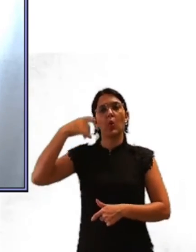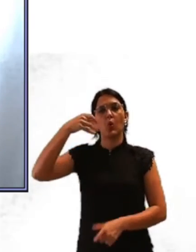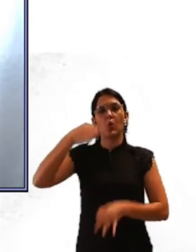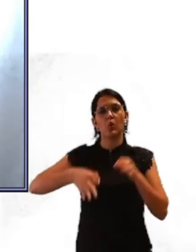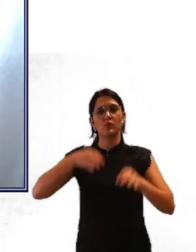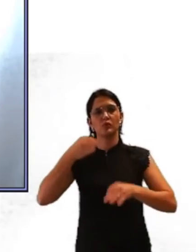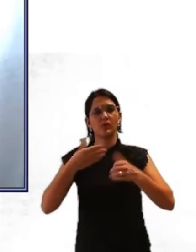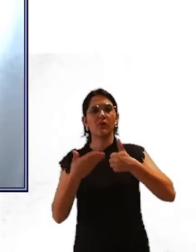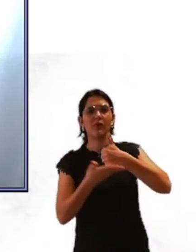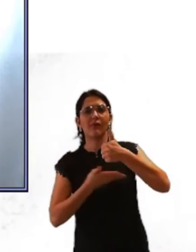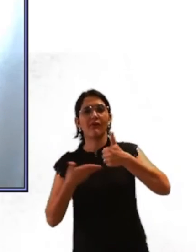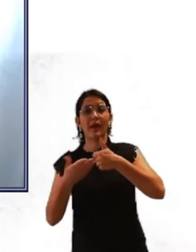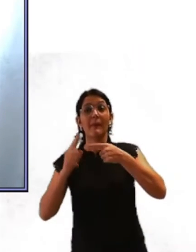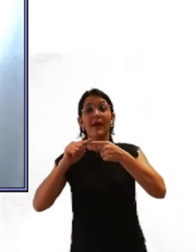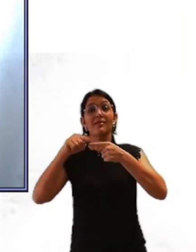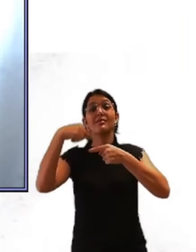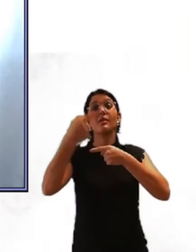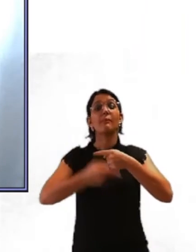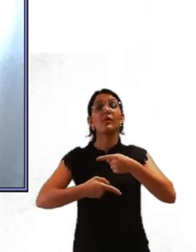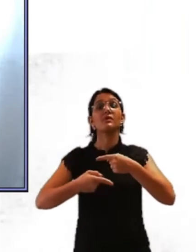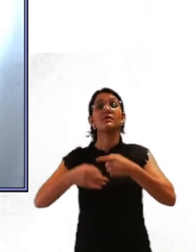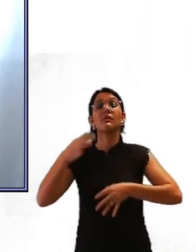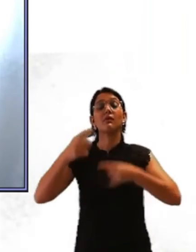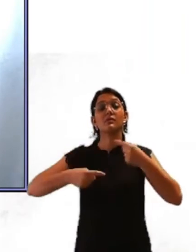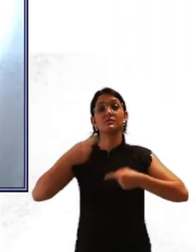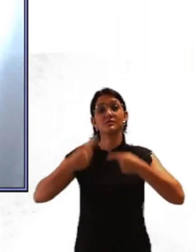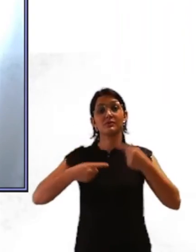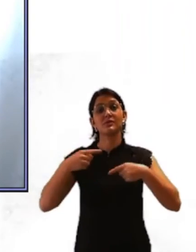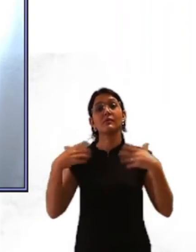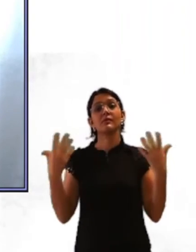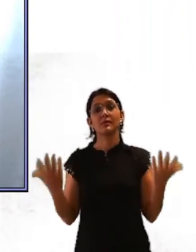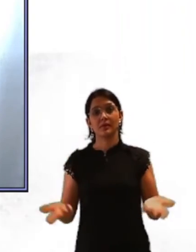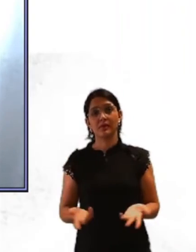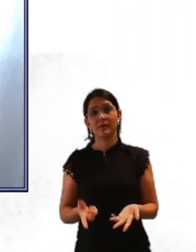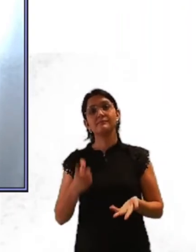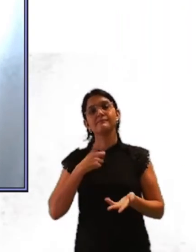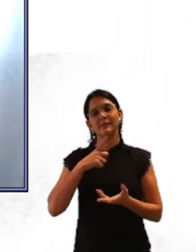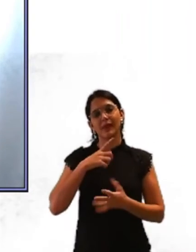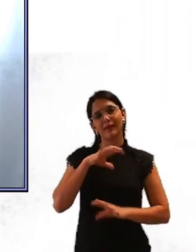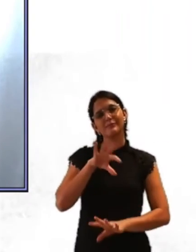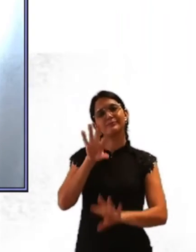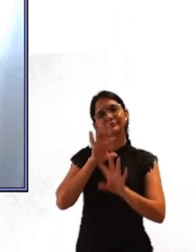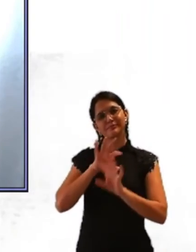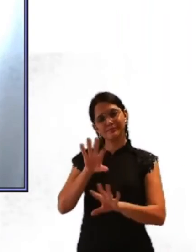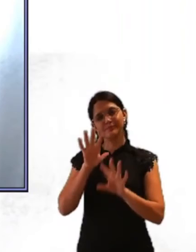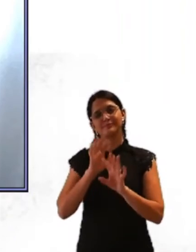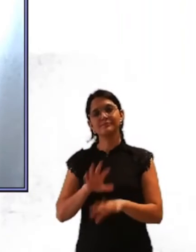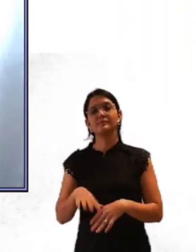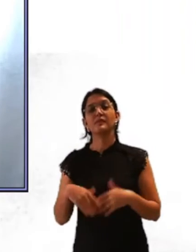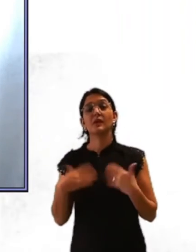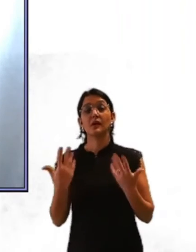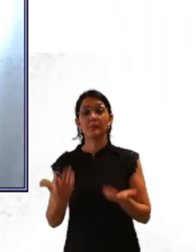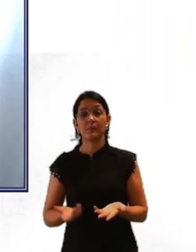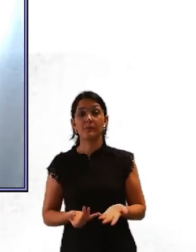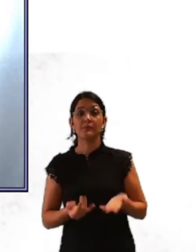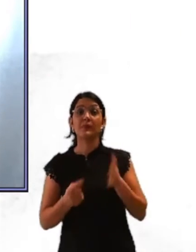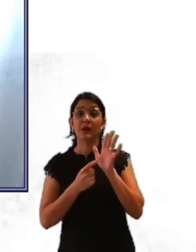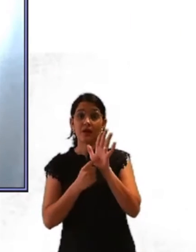discutido pós-inquérito policial, isso não venha a eventualmente influenciar. Só deixar claro aqui que a